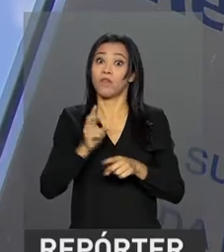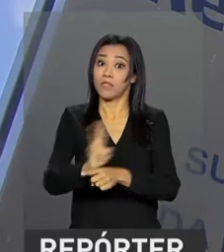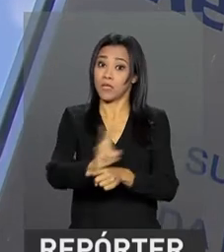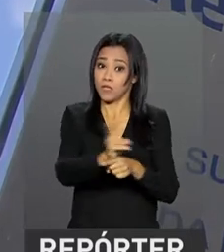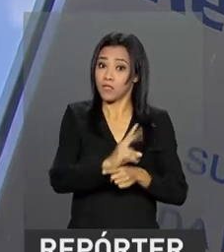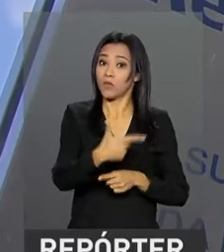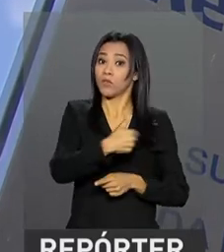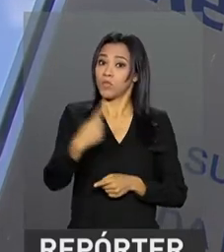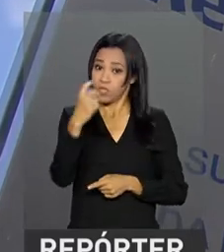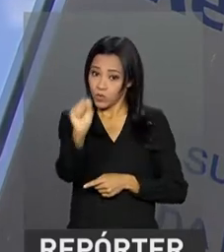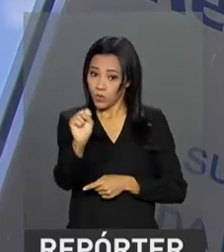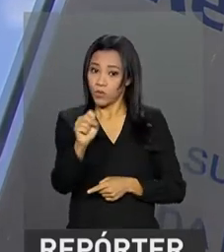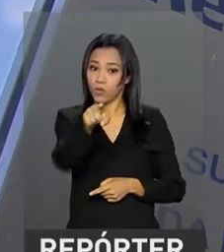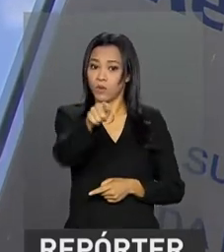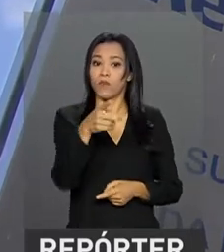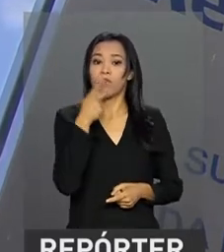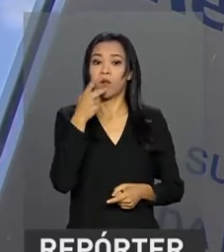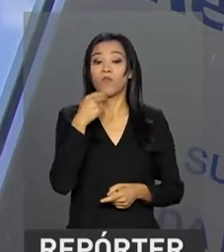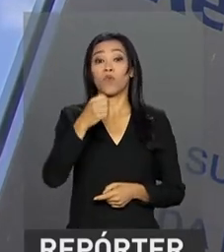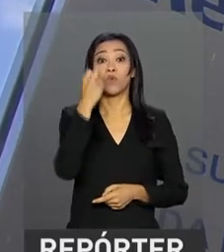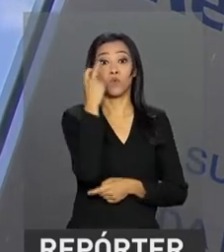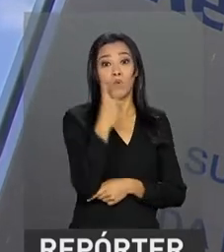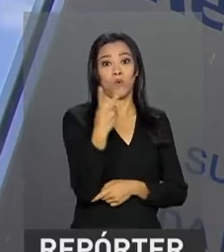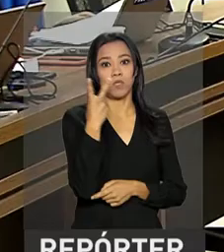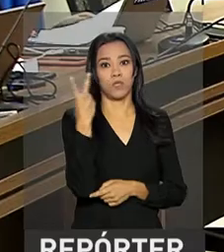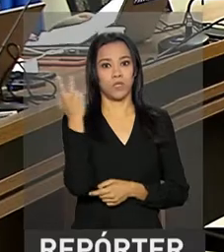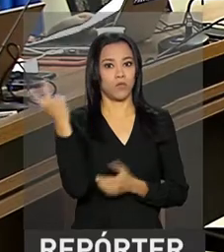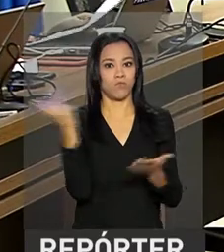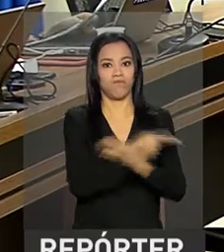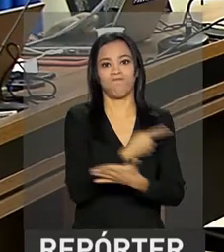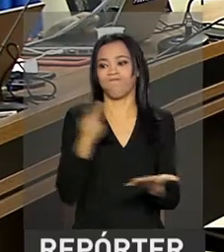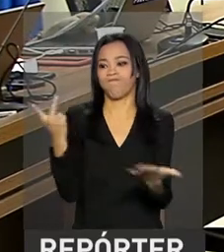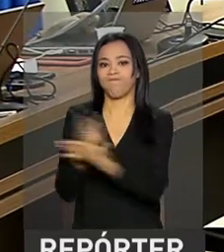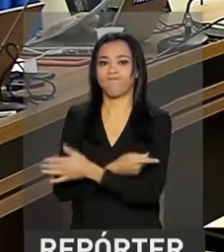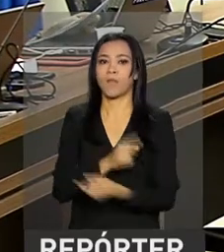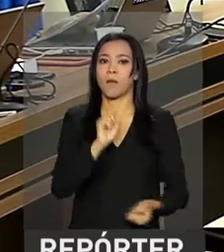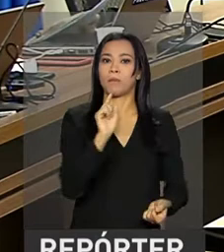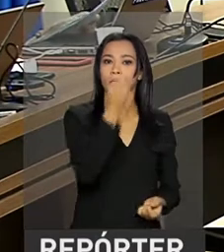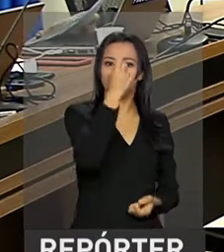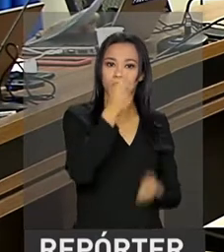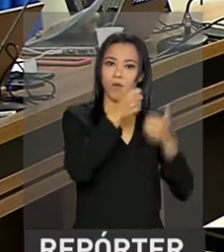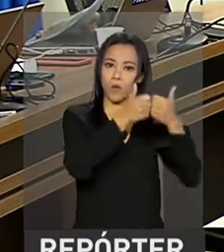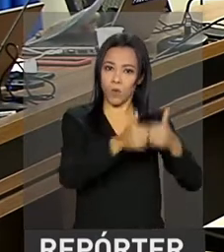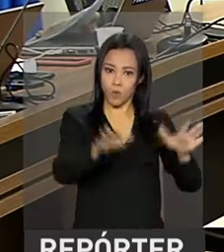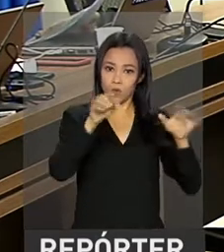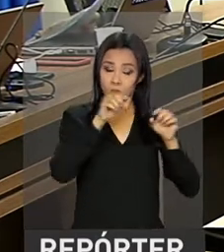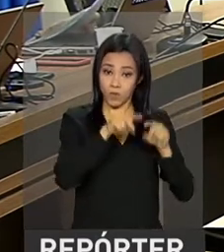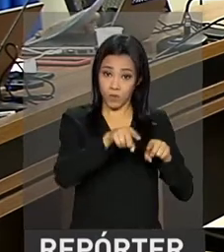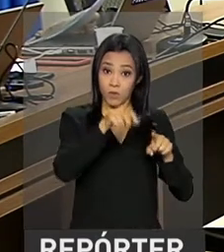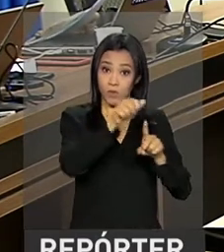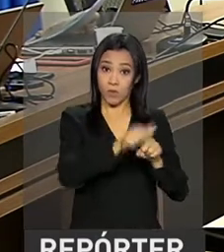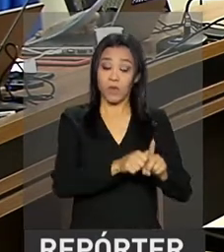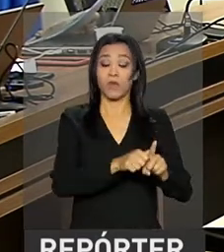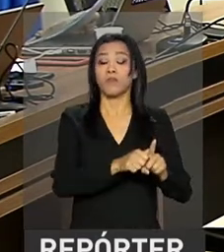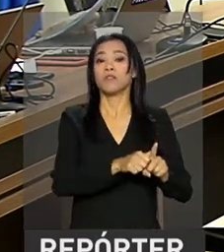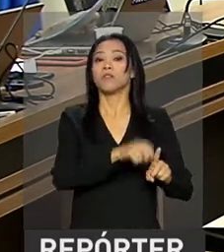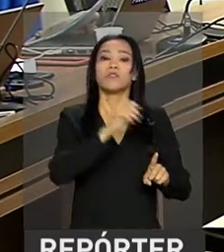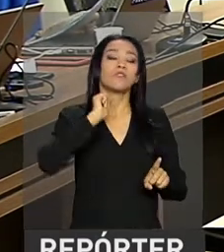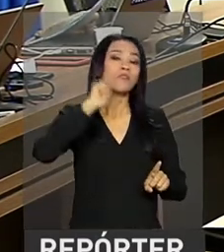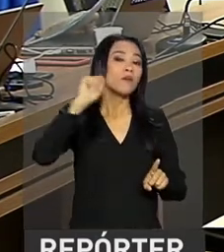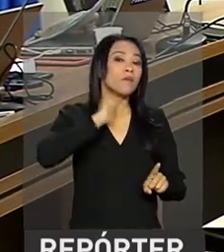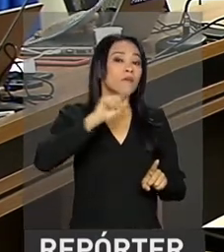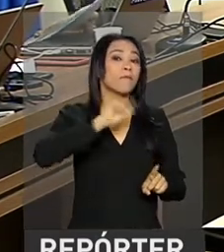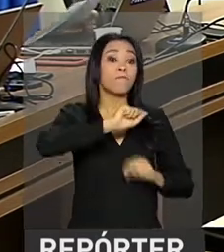duas ações desencadeadas pela receita federal a primeira iniciada em abril teve o objetivo de alertar